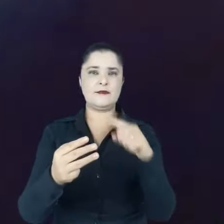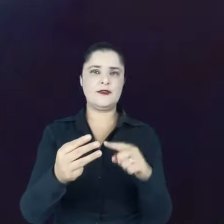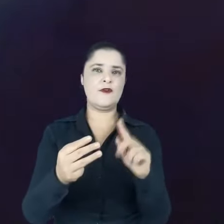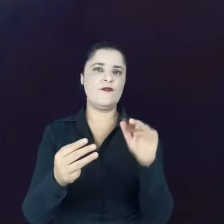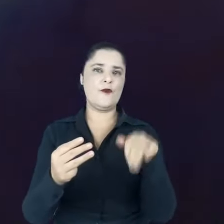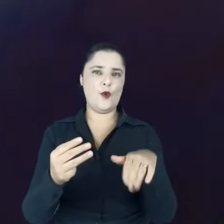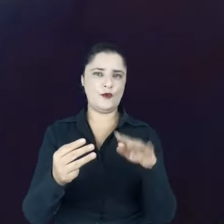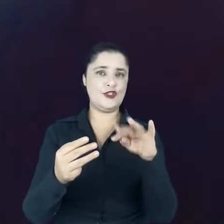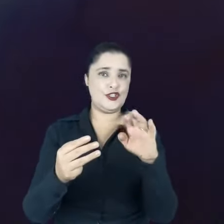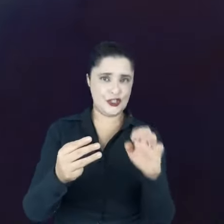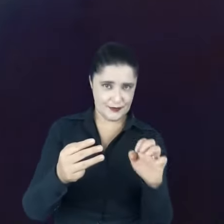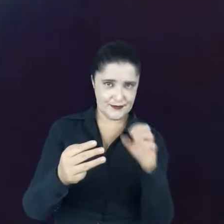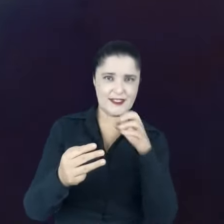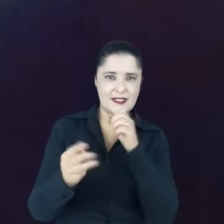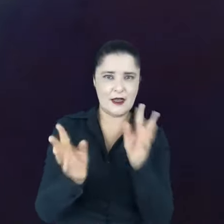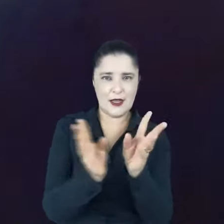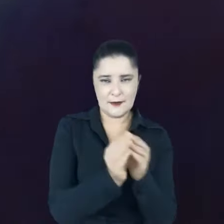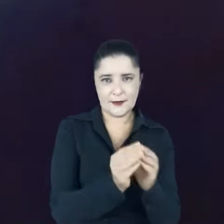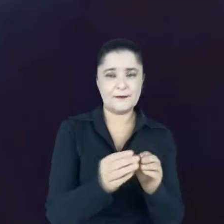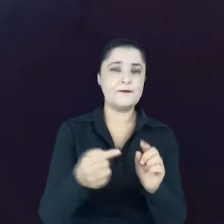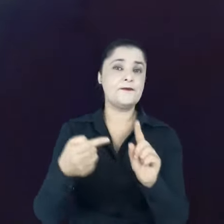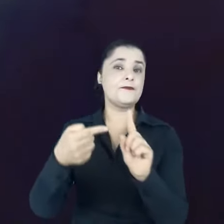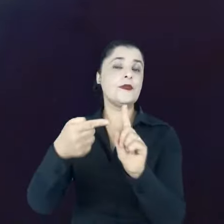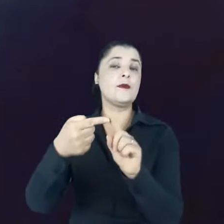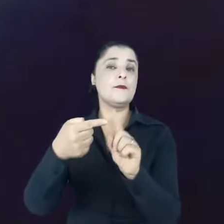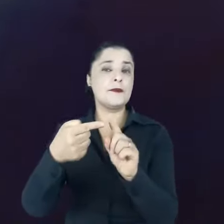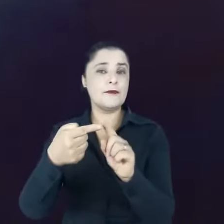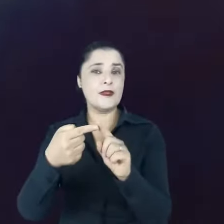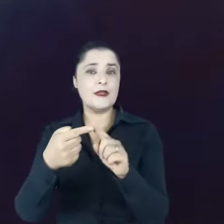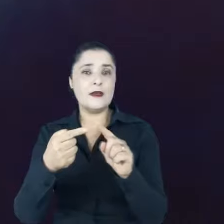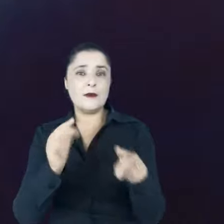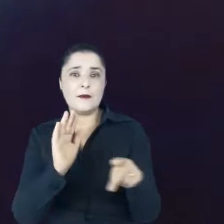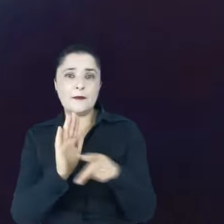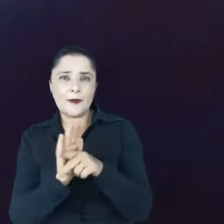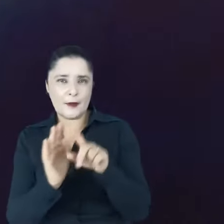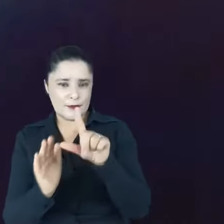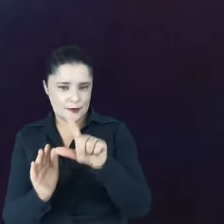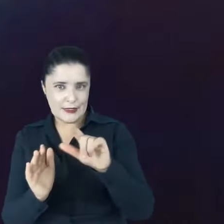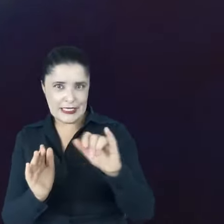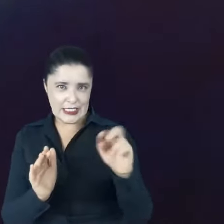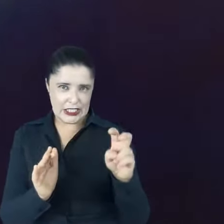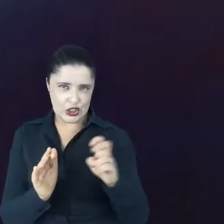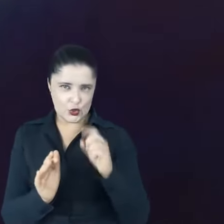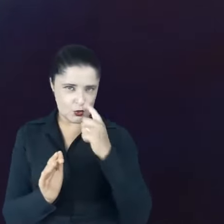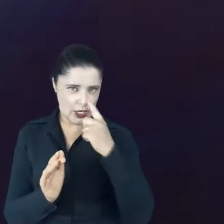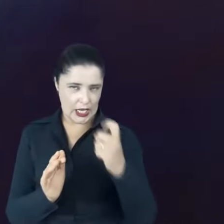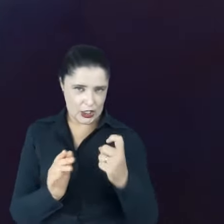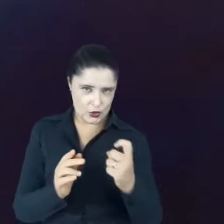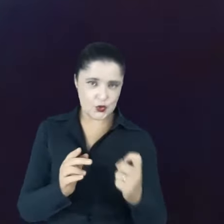e didático aqui. Primeiro, a parte de lixo, que foi, acho que, objeto da pergunta, que gera gases e você